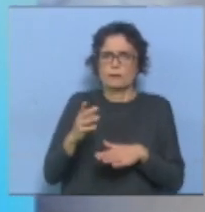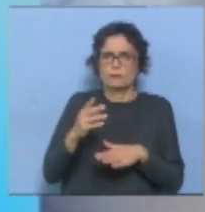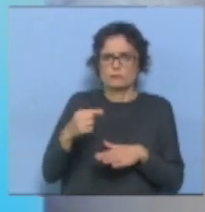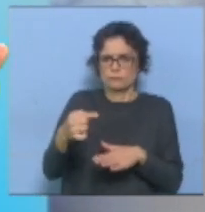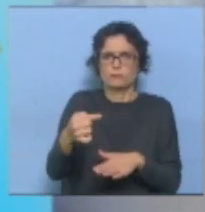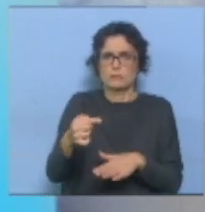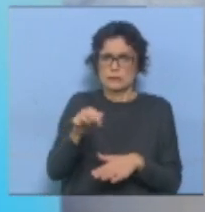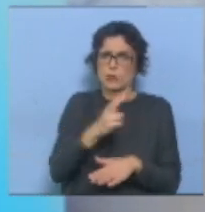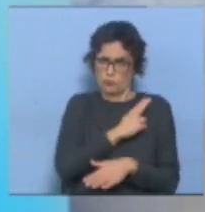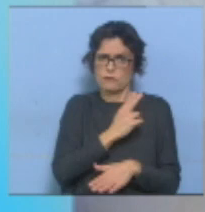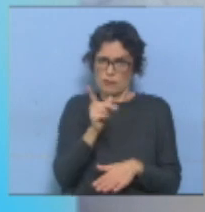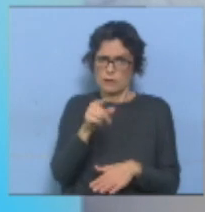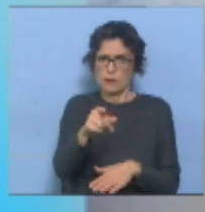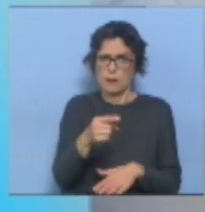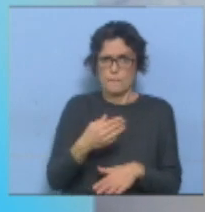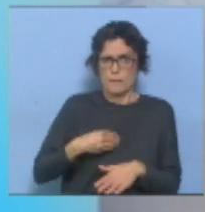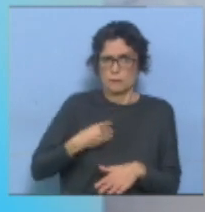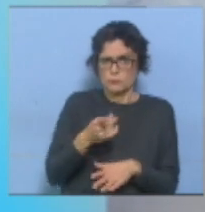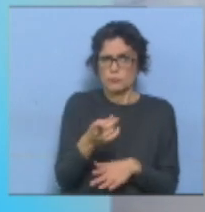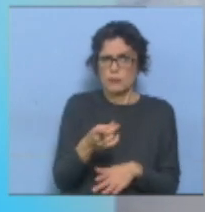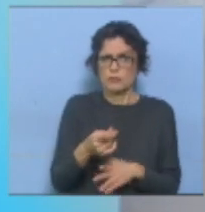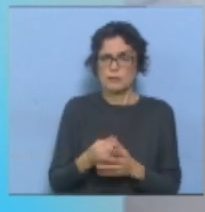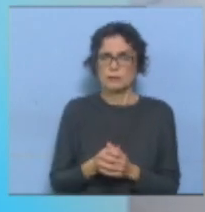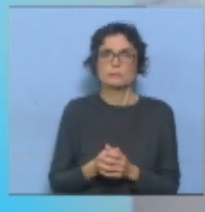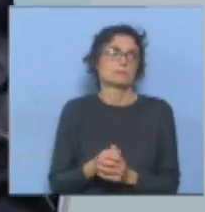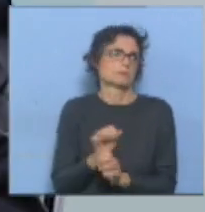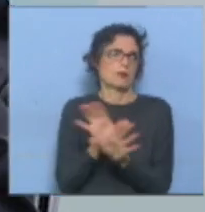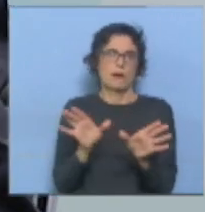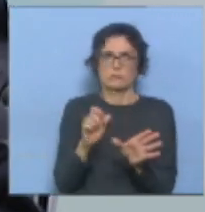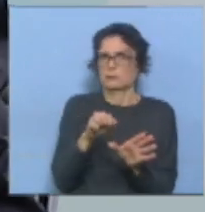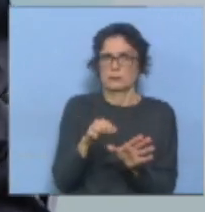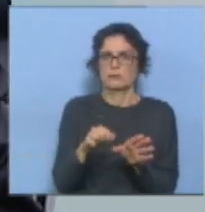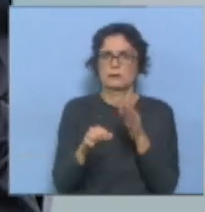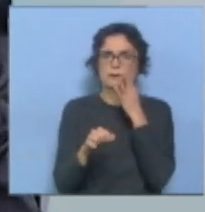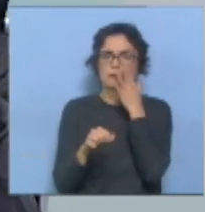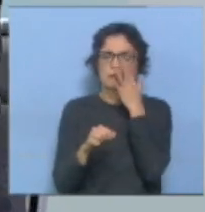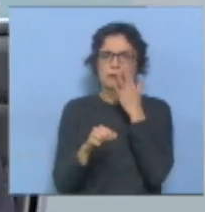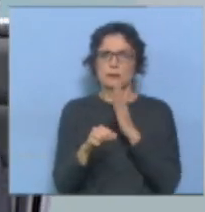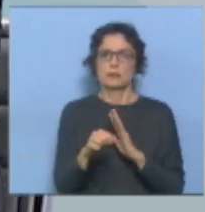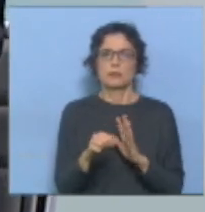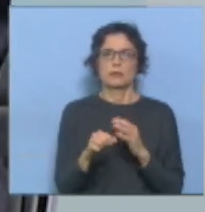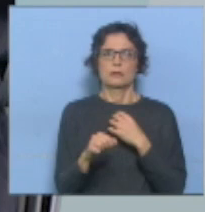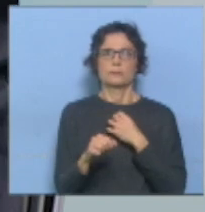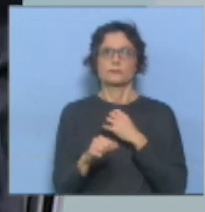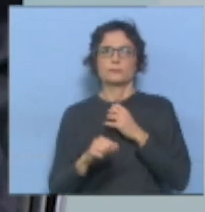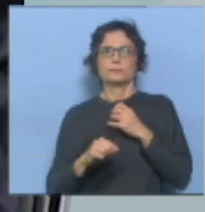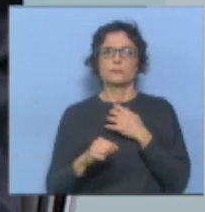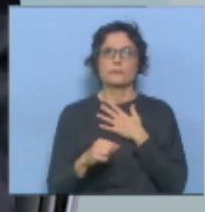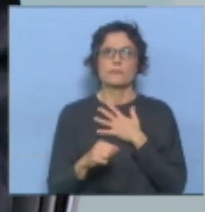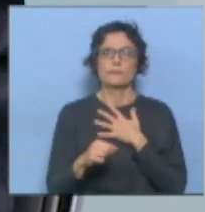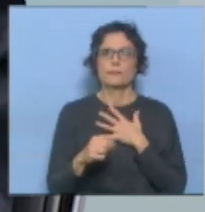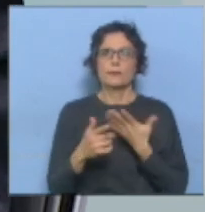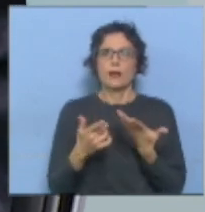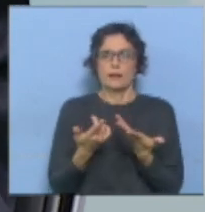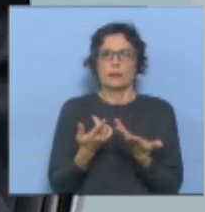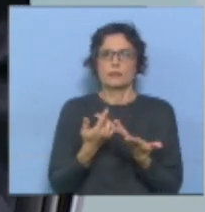dia-a-dia. E a universidade também tem que ter essa preocupação. Absolutamente. Se há resumo mais resumido